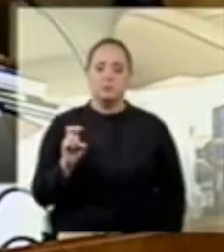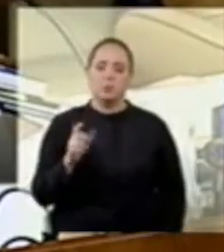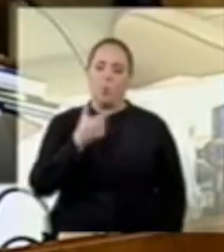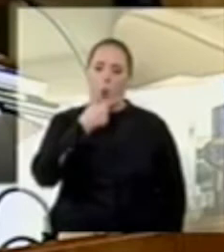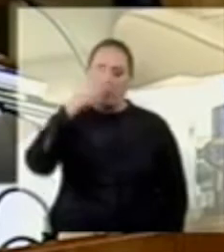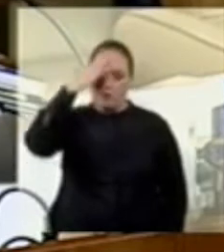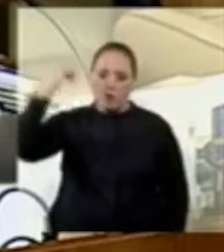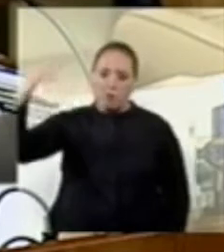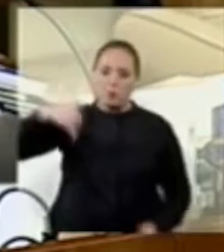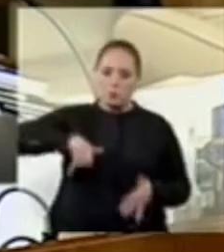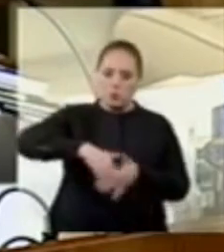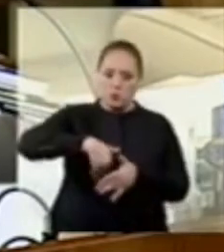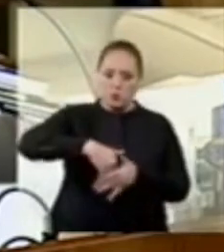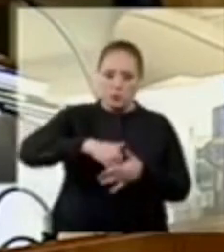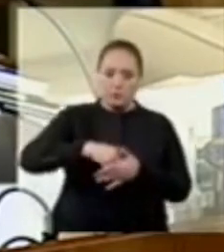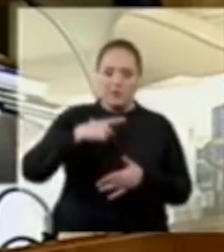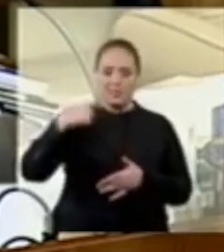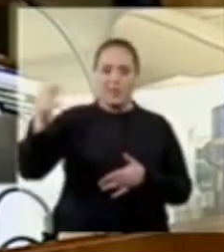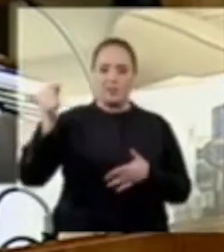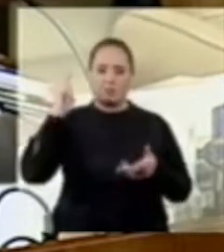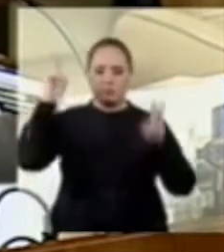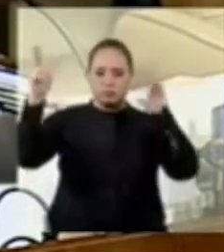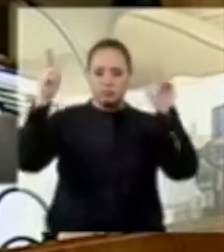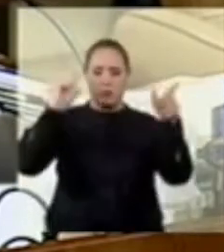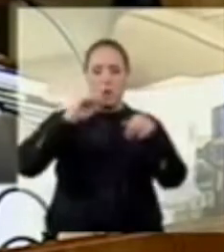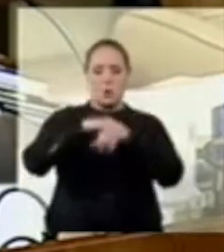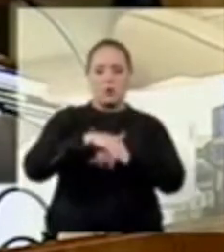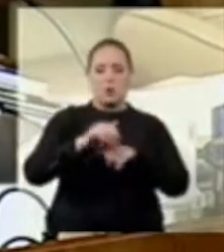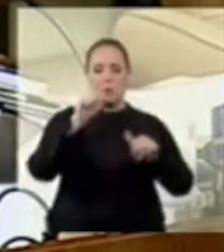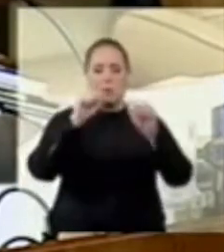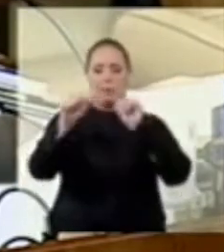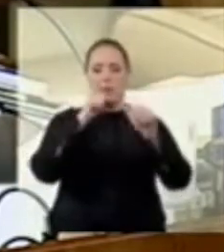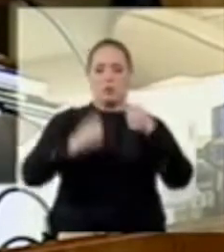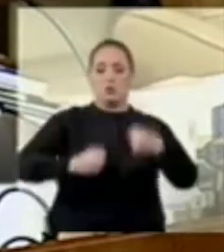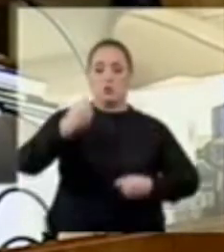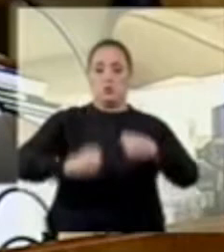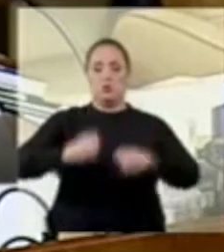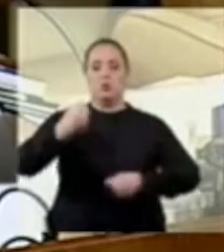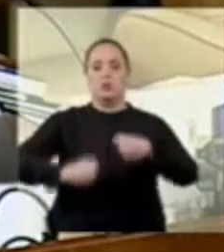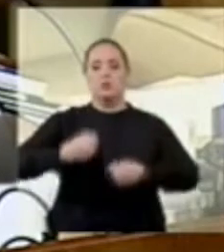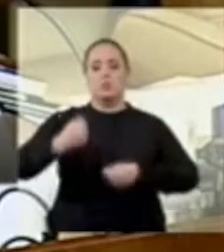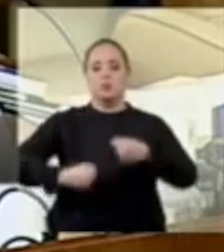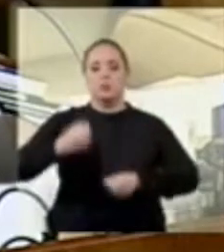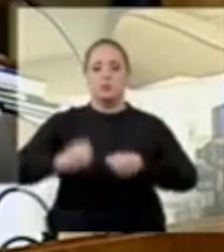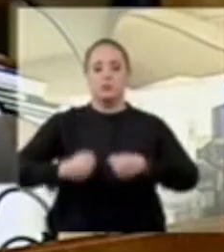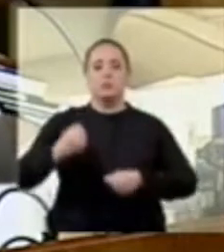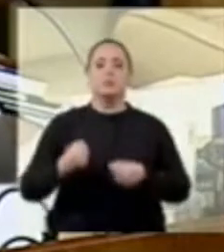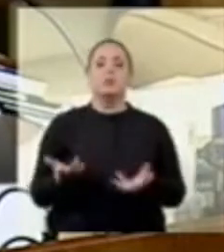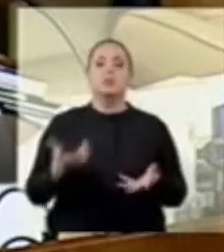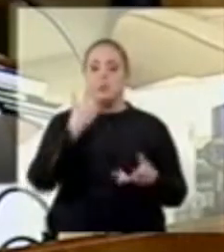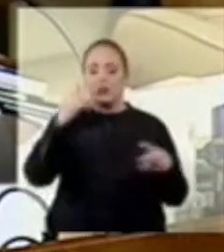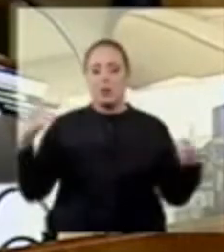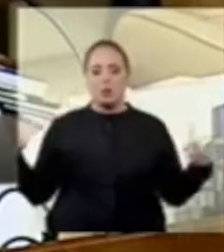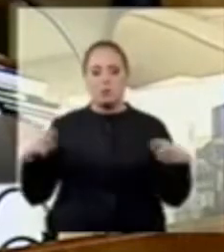de futebol saindo da balada embriagado dirigindo o seu carro importado provocou um acidente